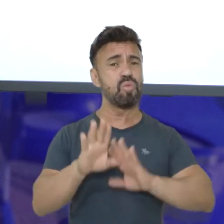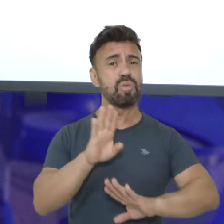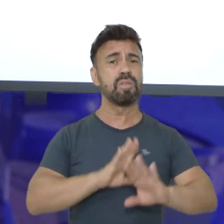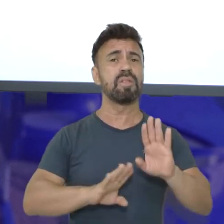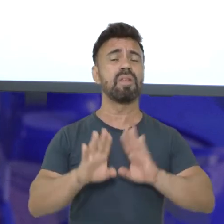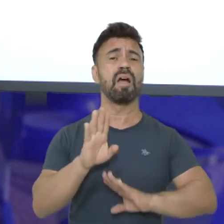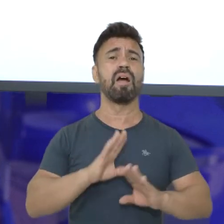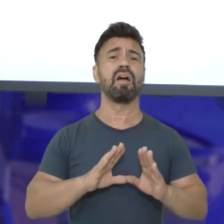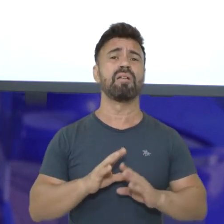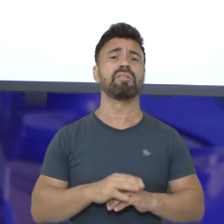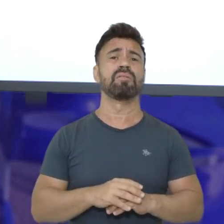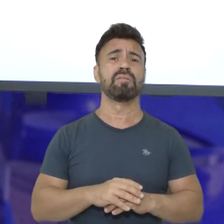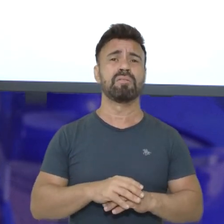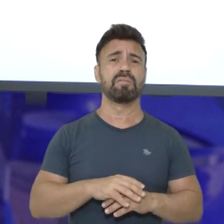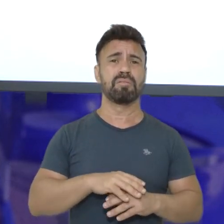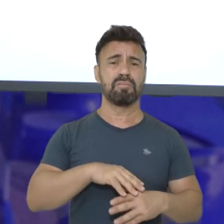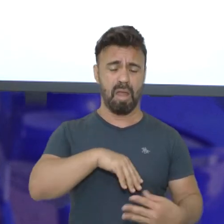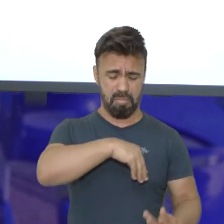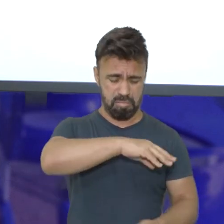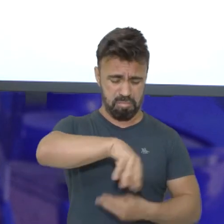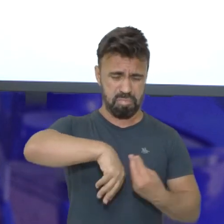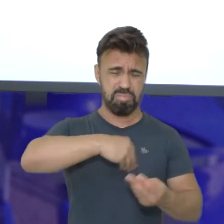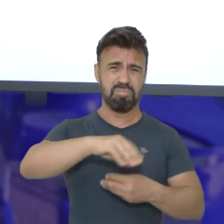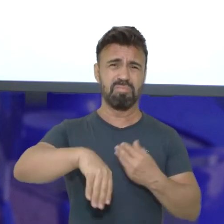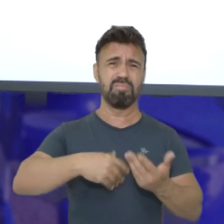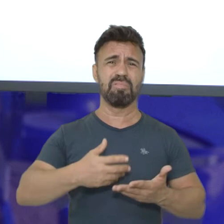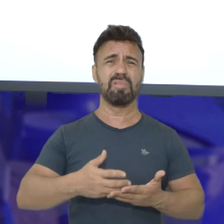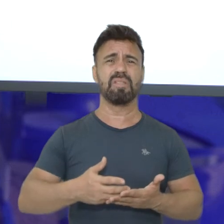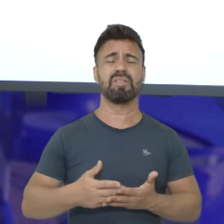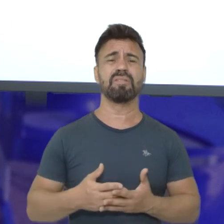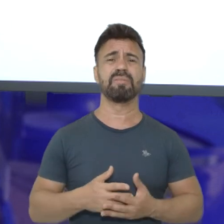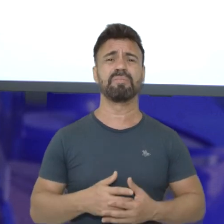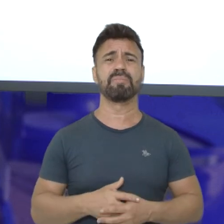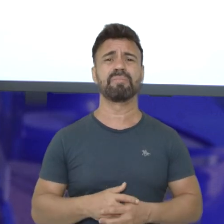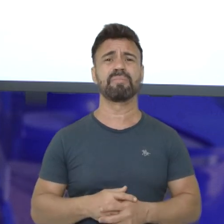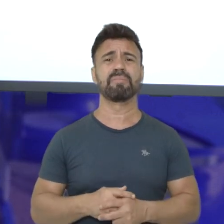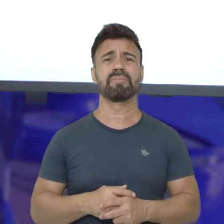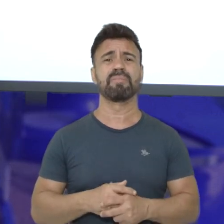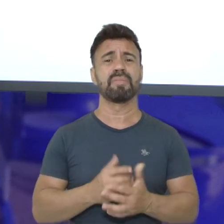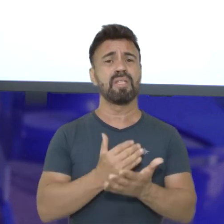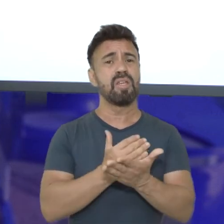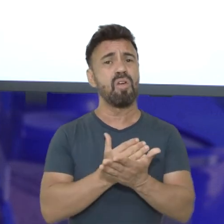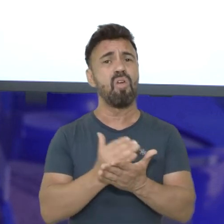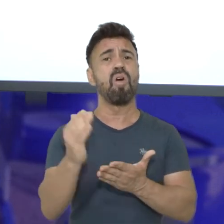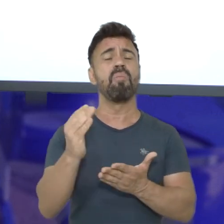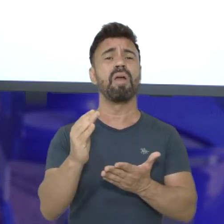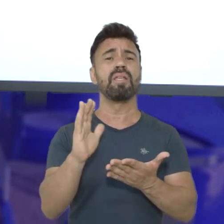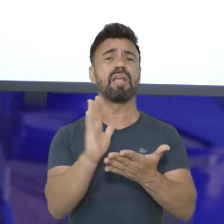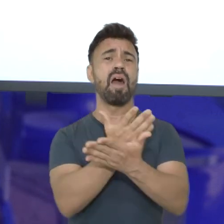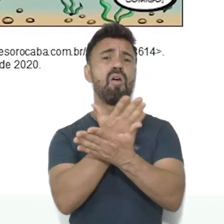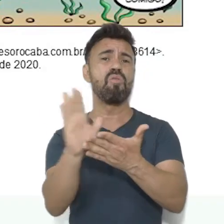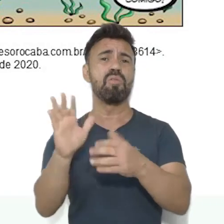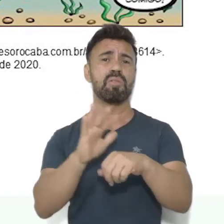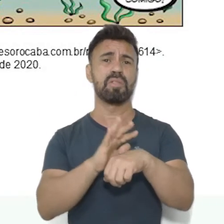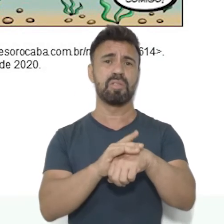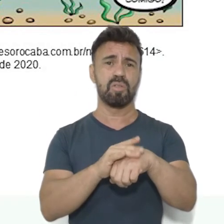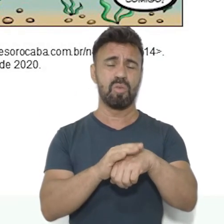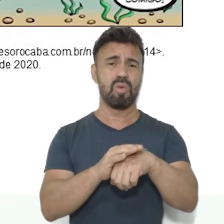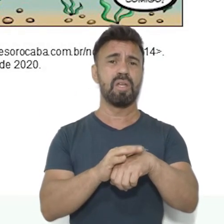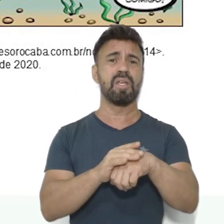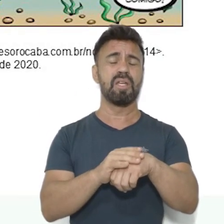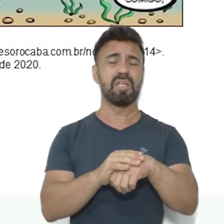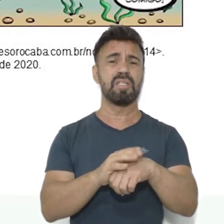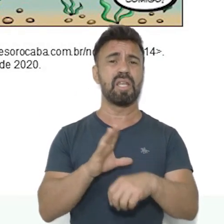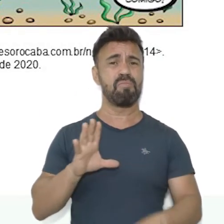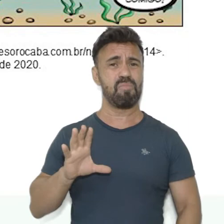desestruturar as moléculas, né, fazendo com que origine aí alguns tipos de doença, inclusive